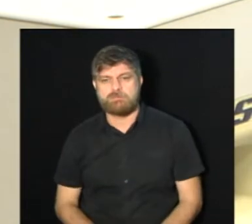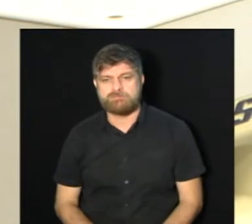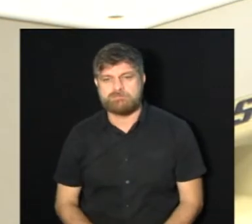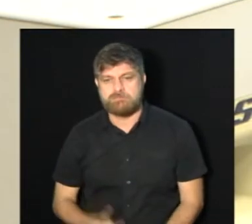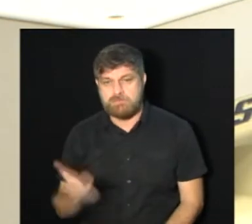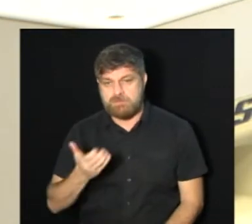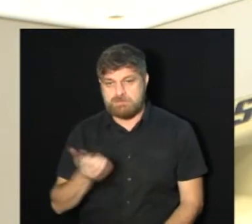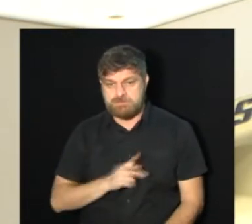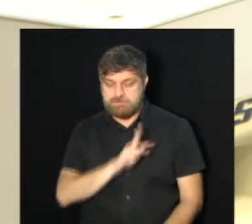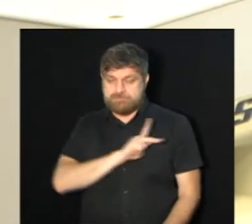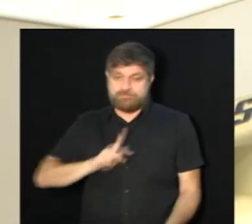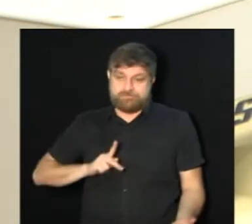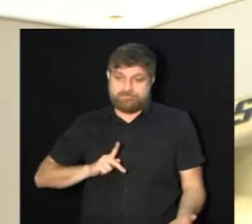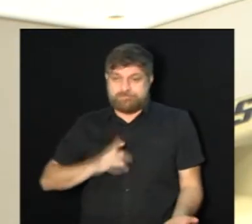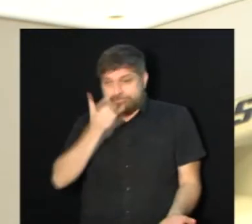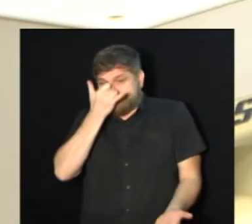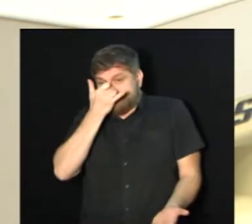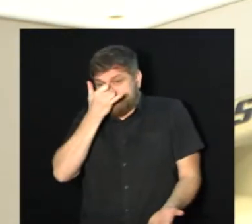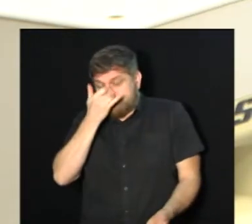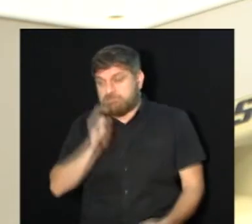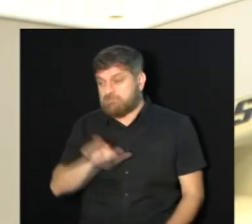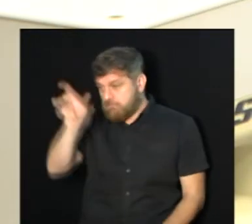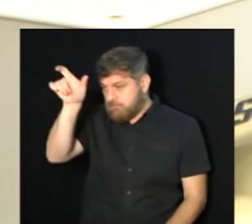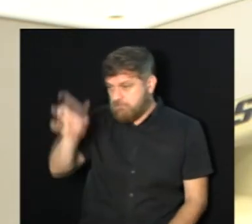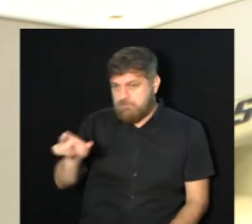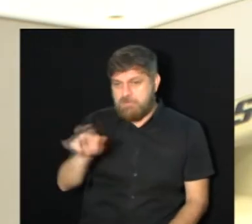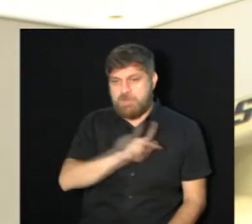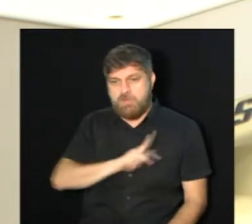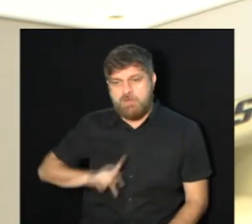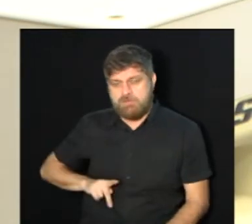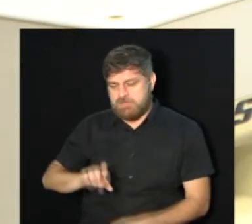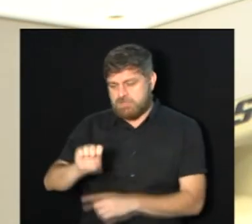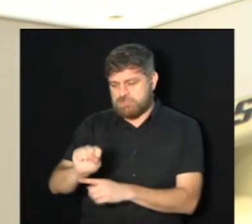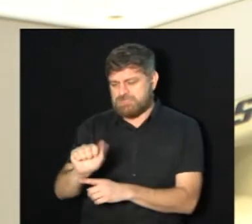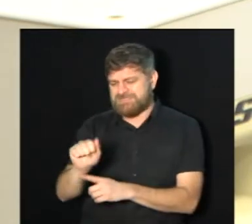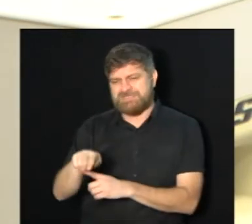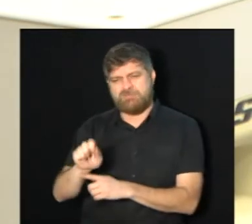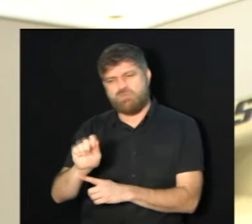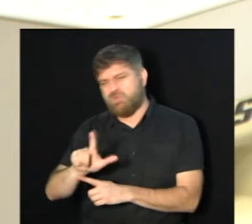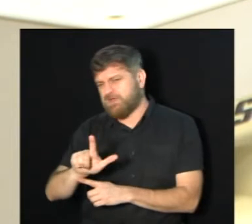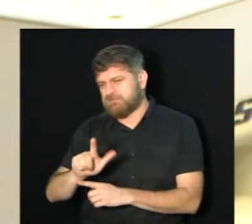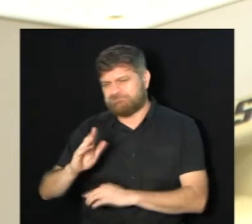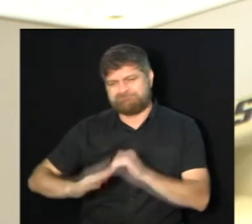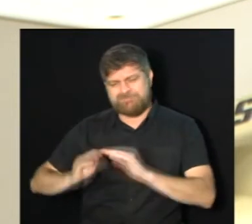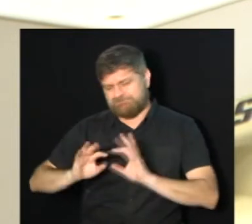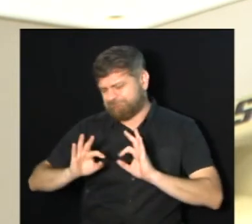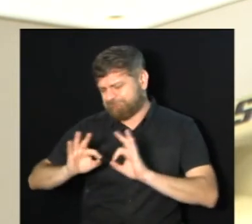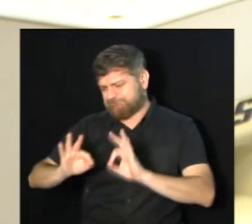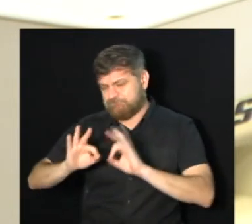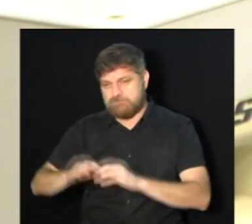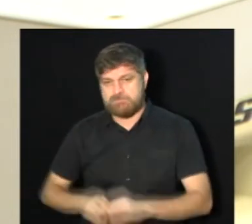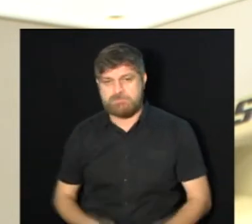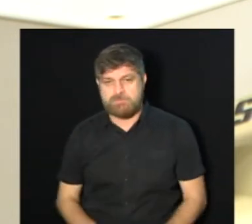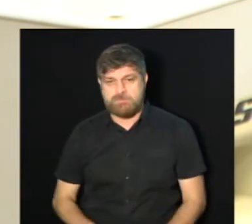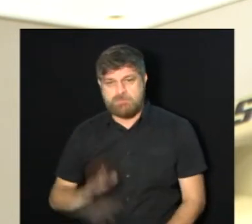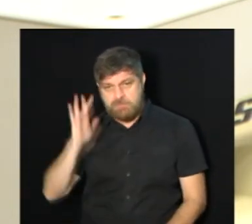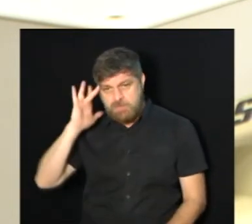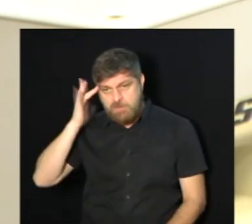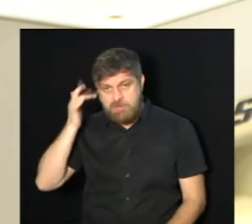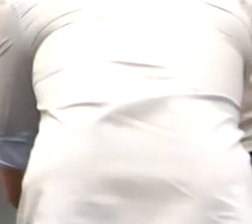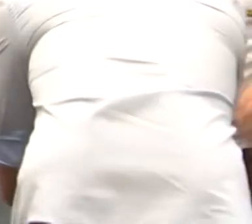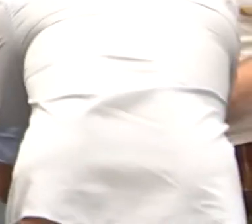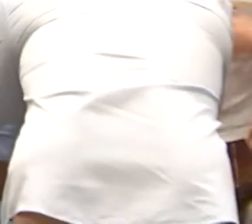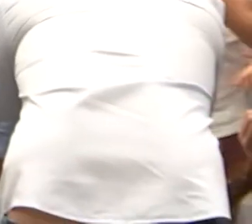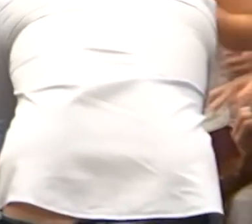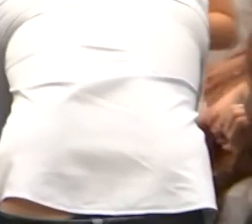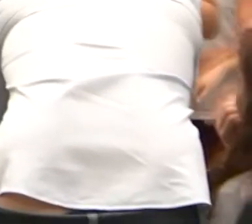a presidência, infelizmente não ganhei, mas o Samuel também fez um ótimo trabalho e é isso, eu acho que a política no lado feminino está